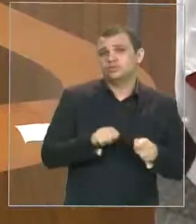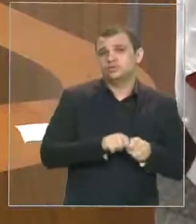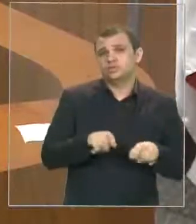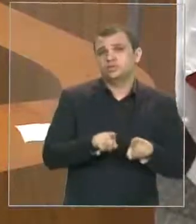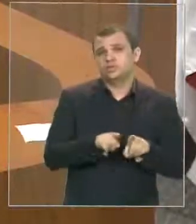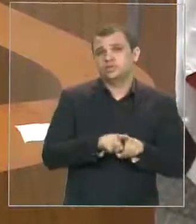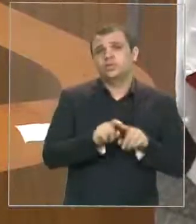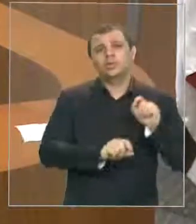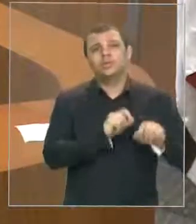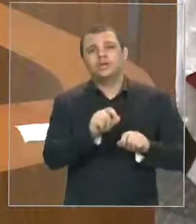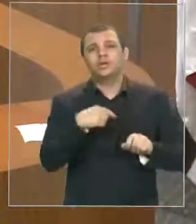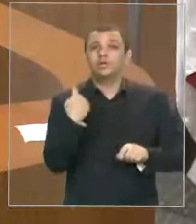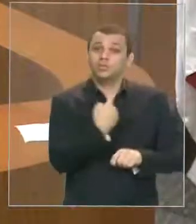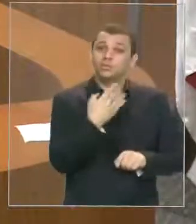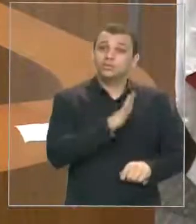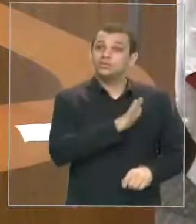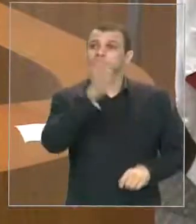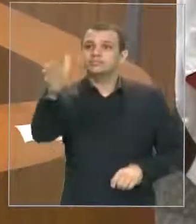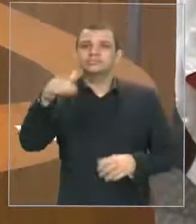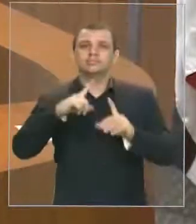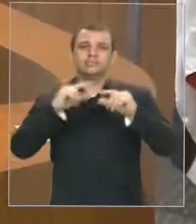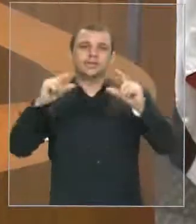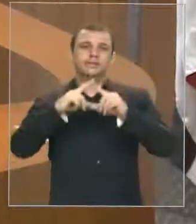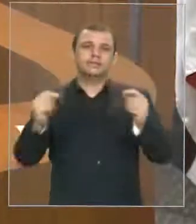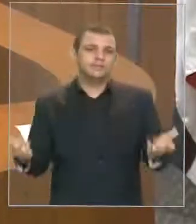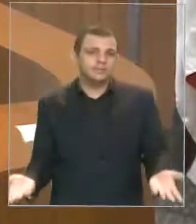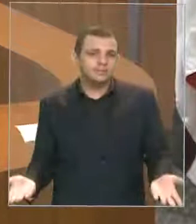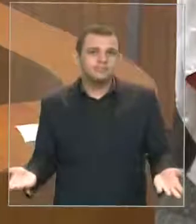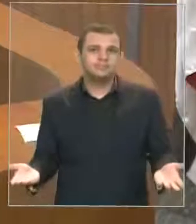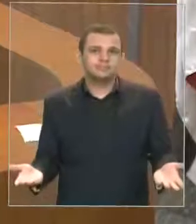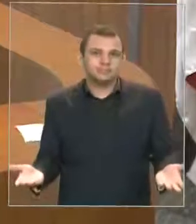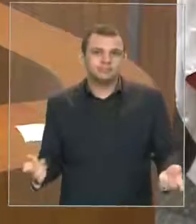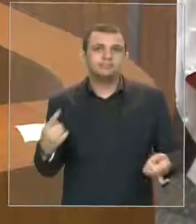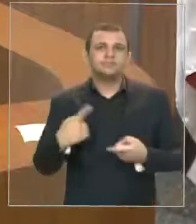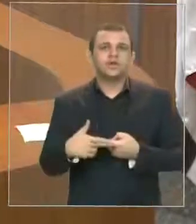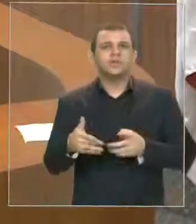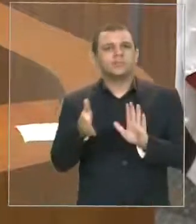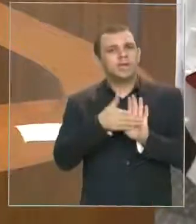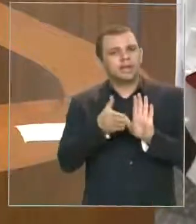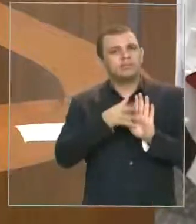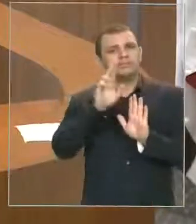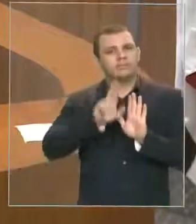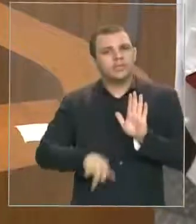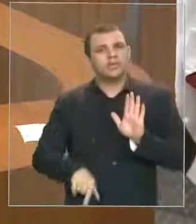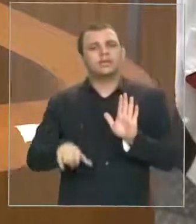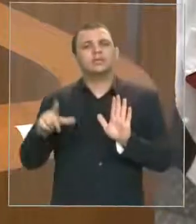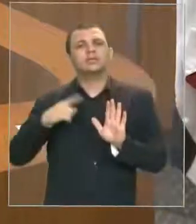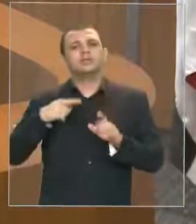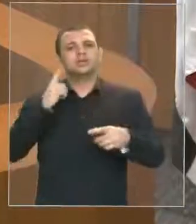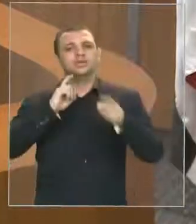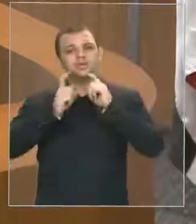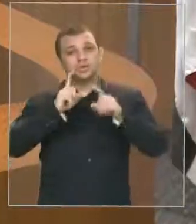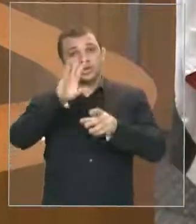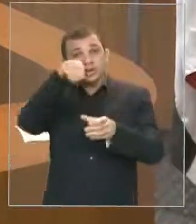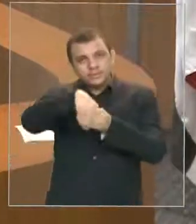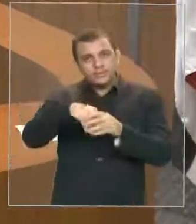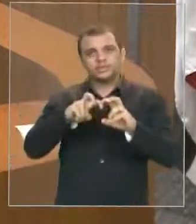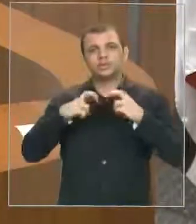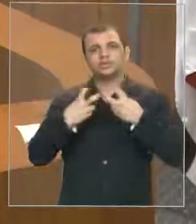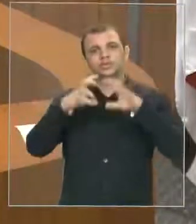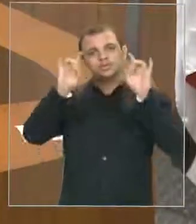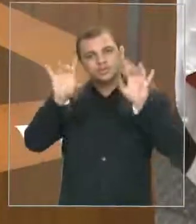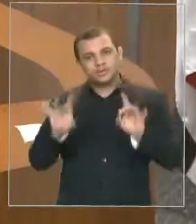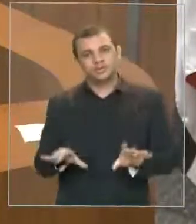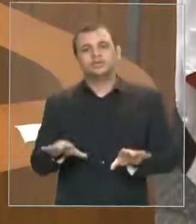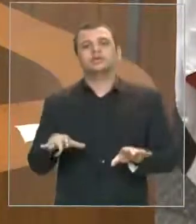a nossa ida a Brasília. Eu acho que essas matérias elas estão sendo discutidas ainda a nível de comissão especial,